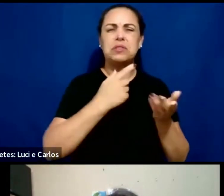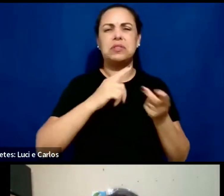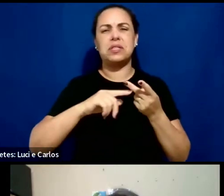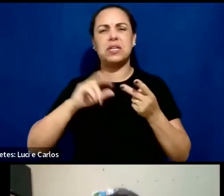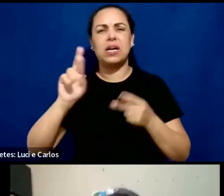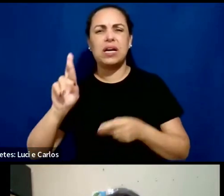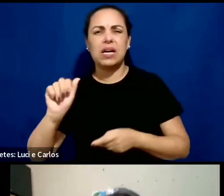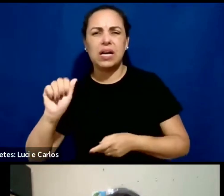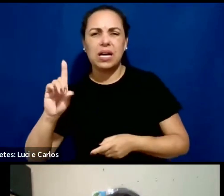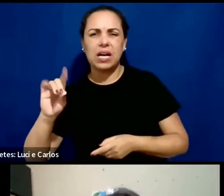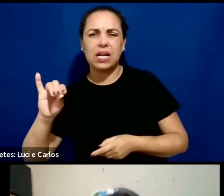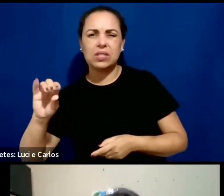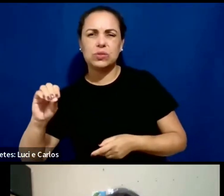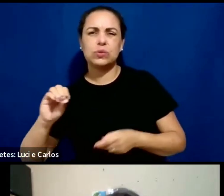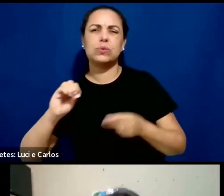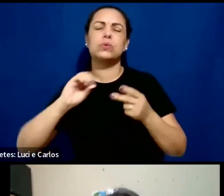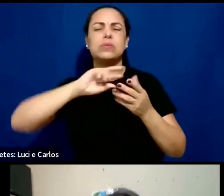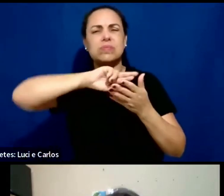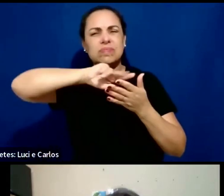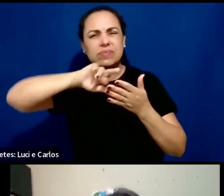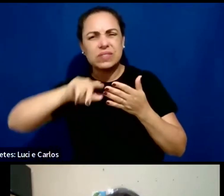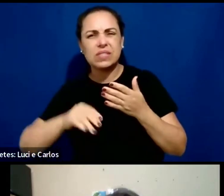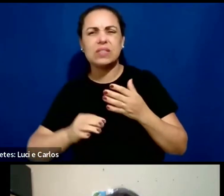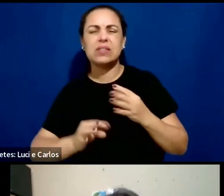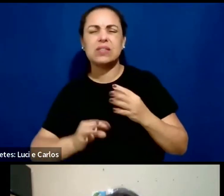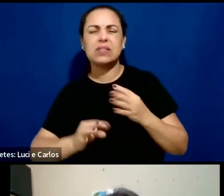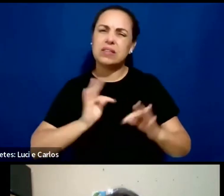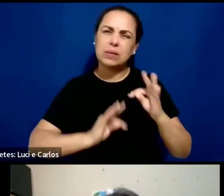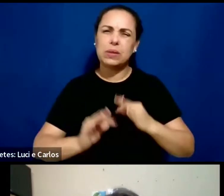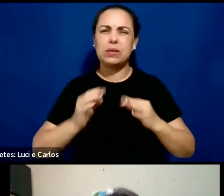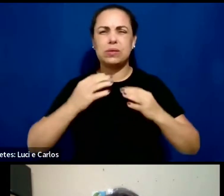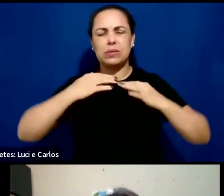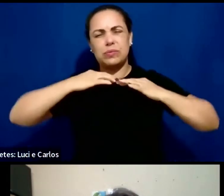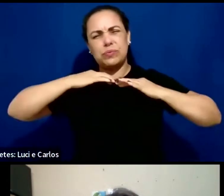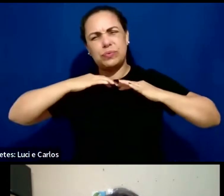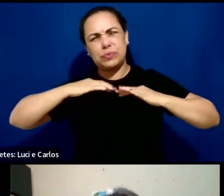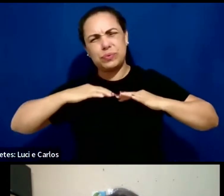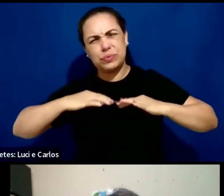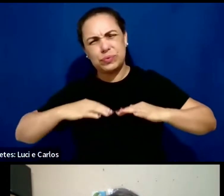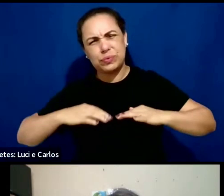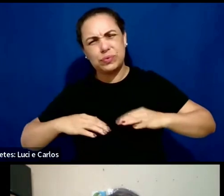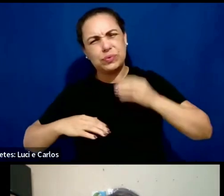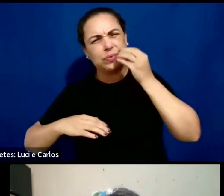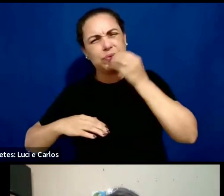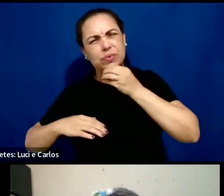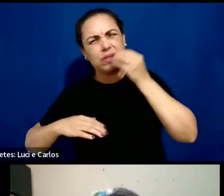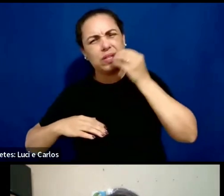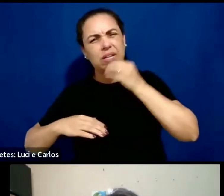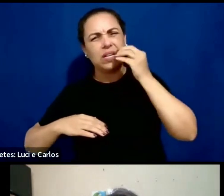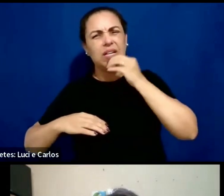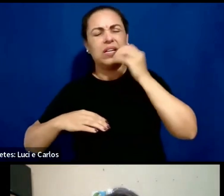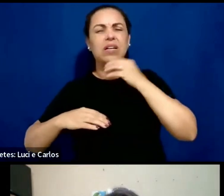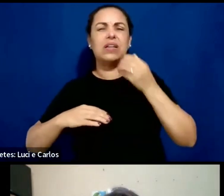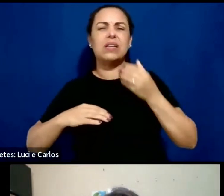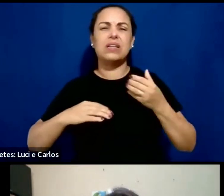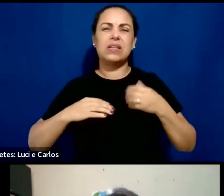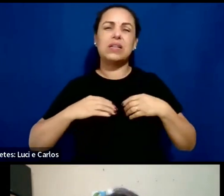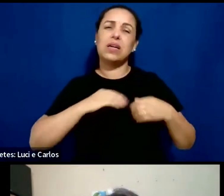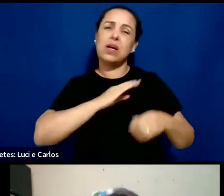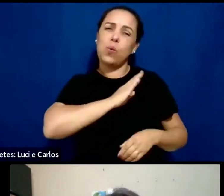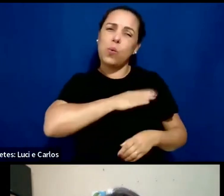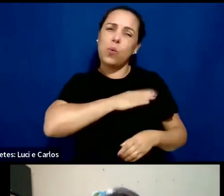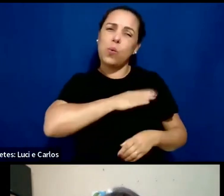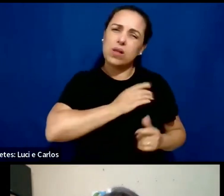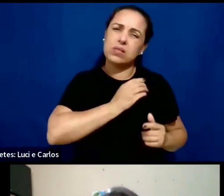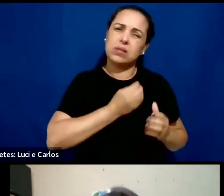radioterapia, e tudo isso me deixou muitas sequelas no organismo, né? Eu tive perda de função cardíaca, eu